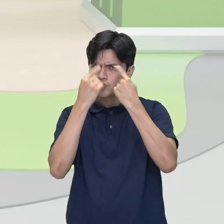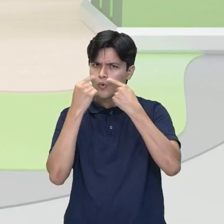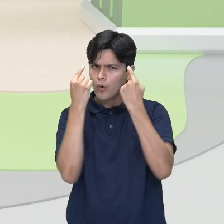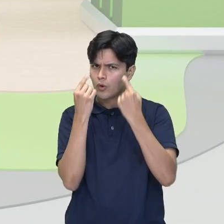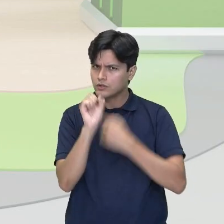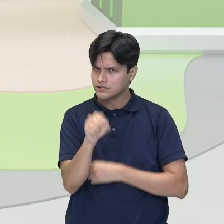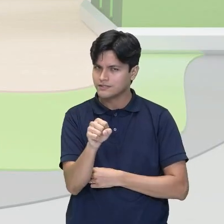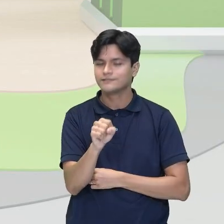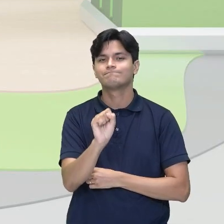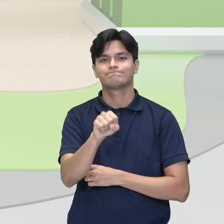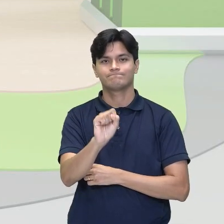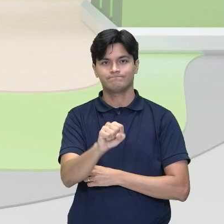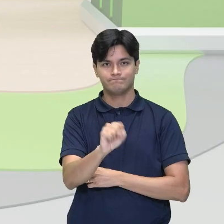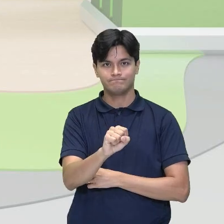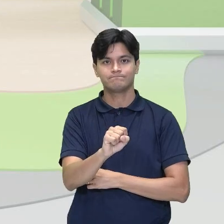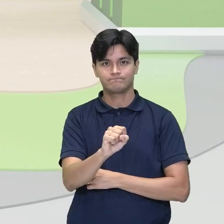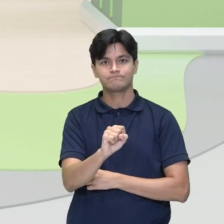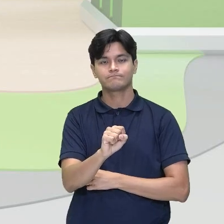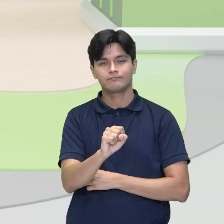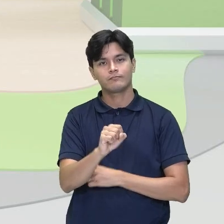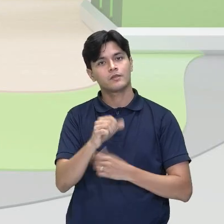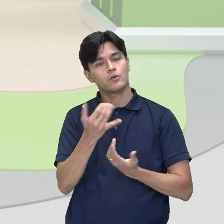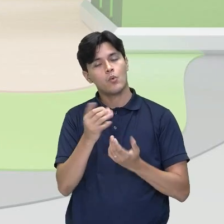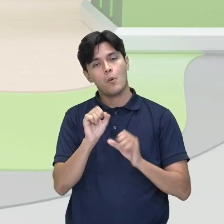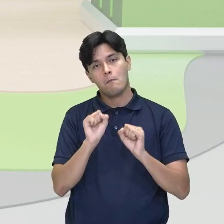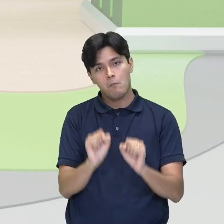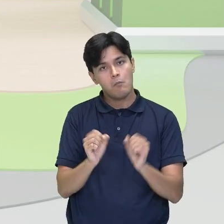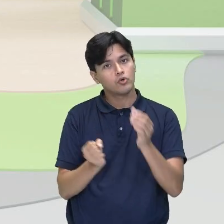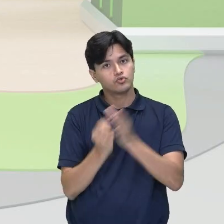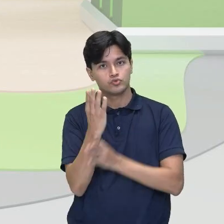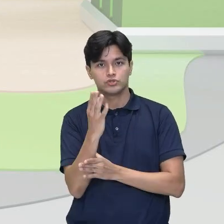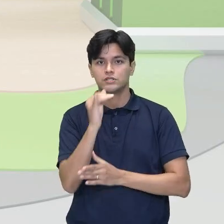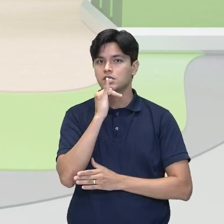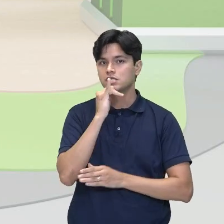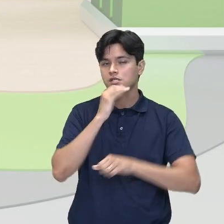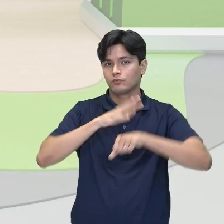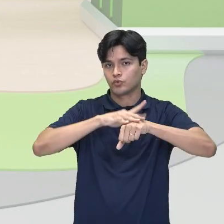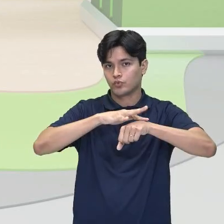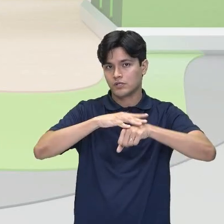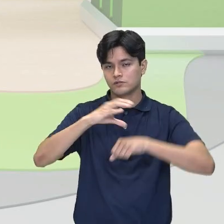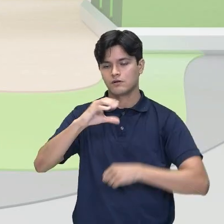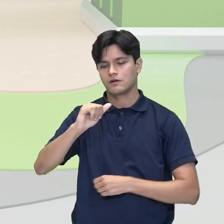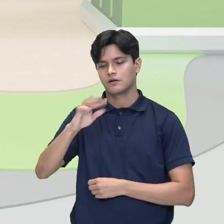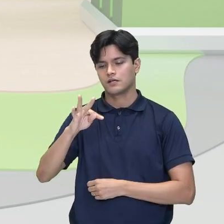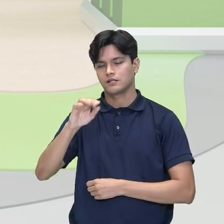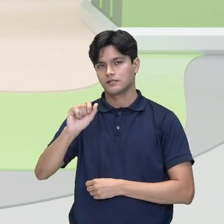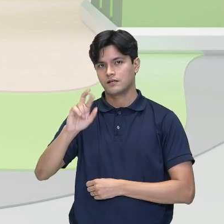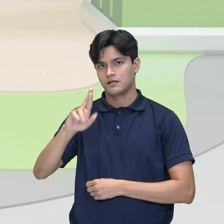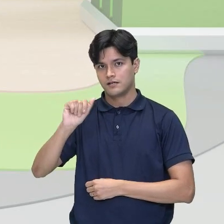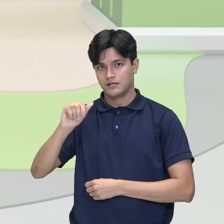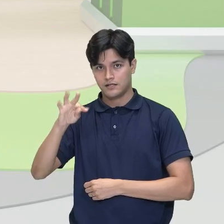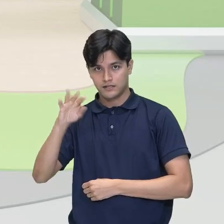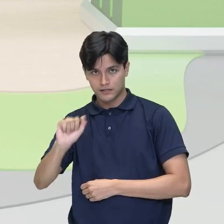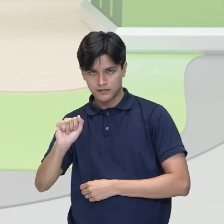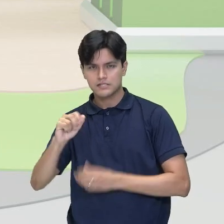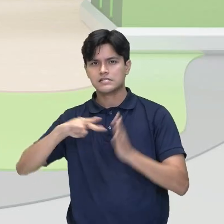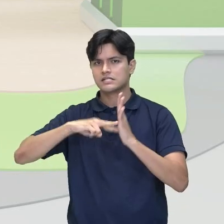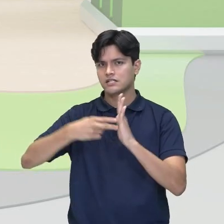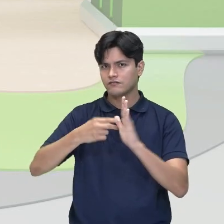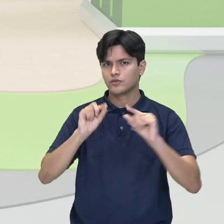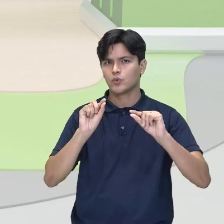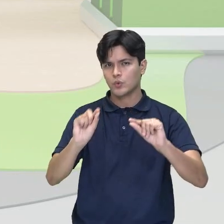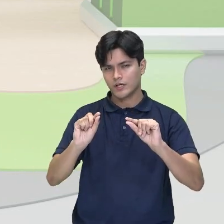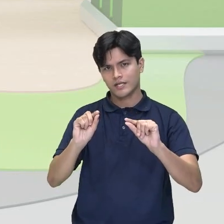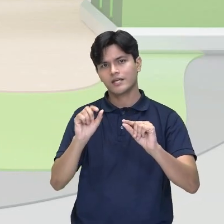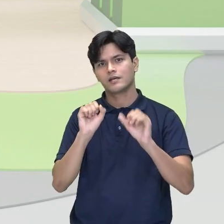professora, sim, catarata, é a opacidade do cristalino que, quando você se